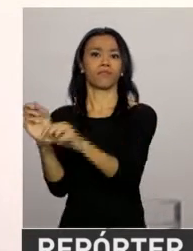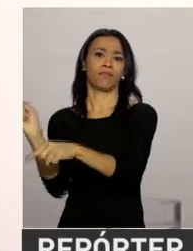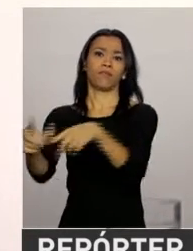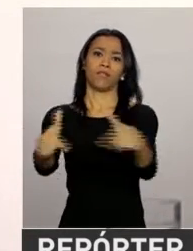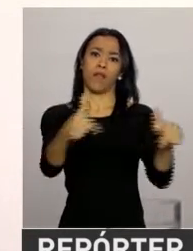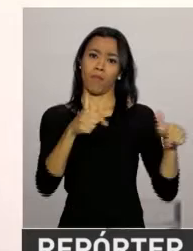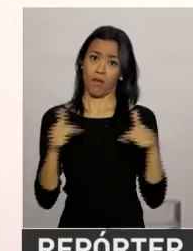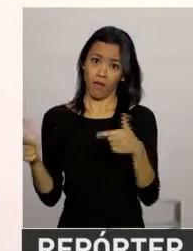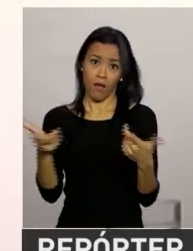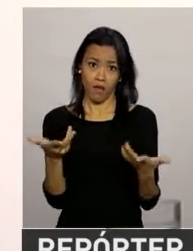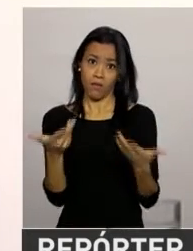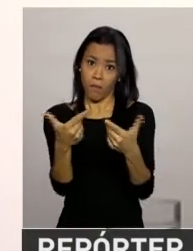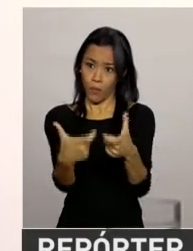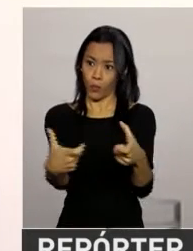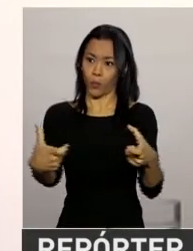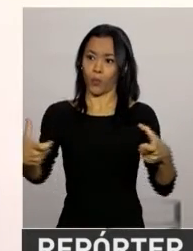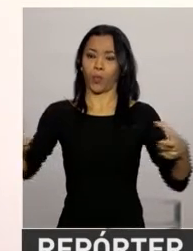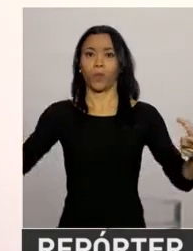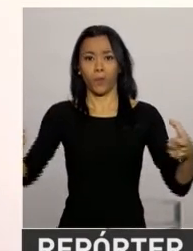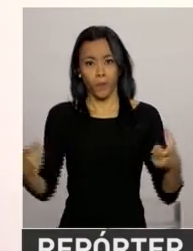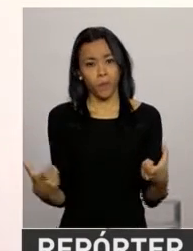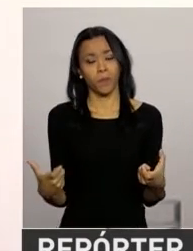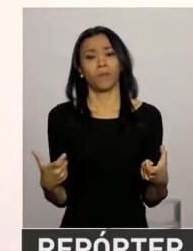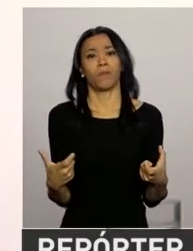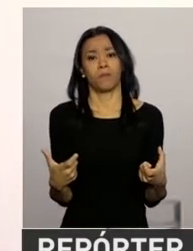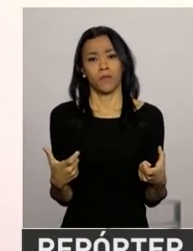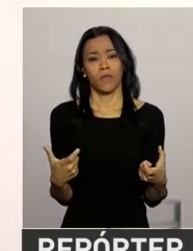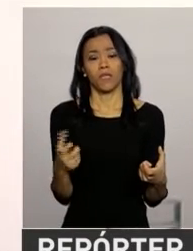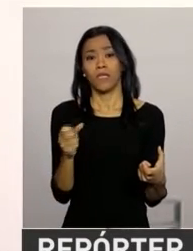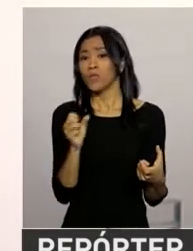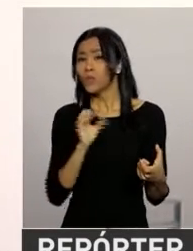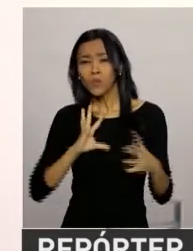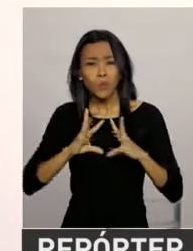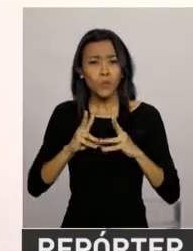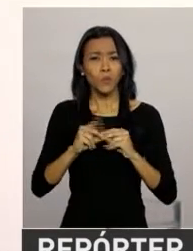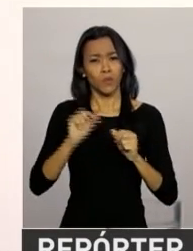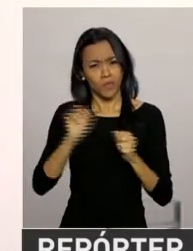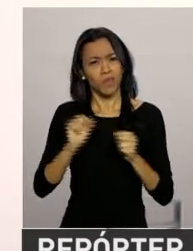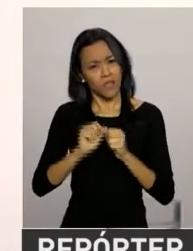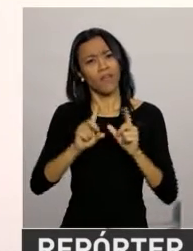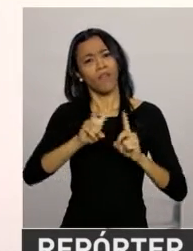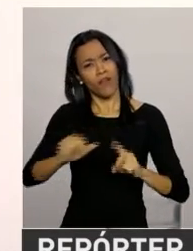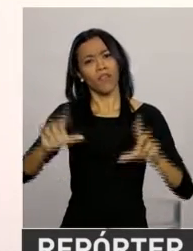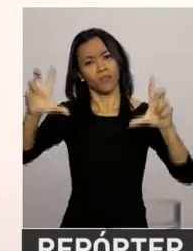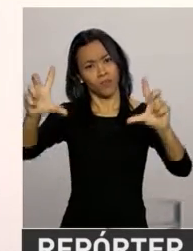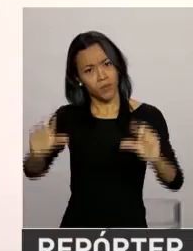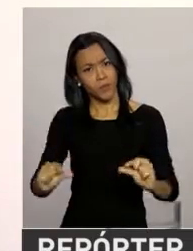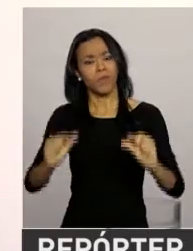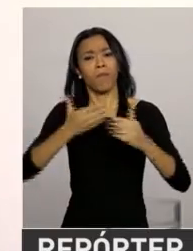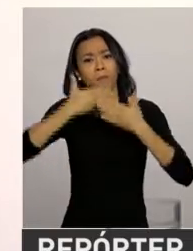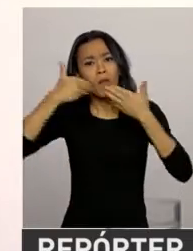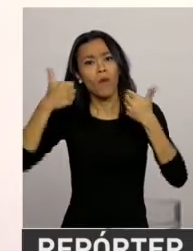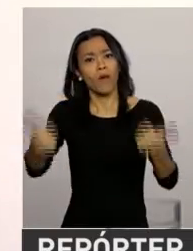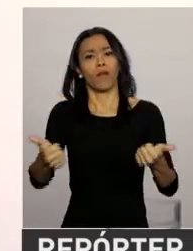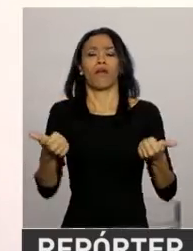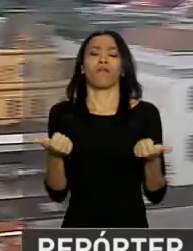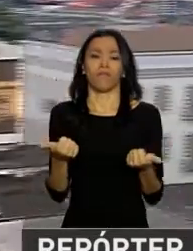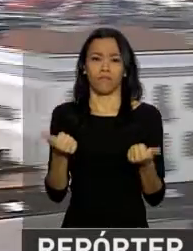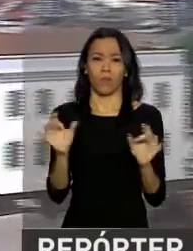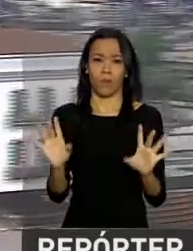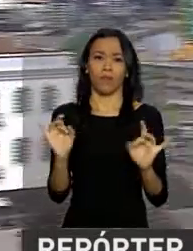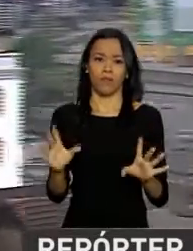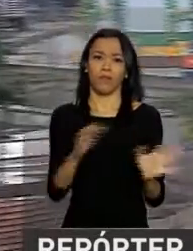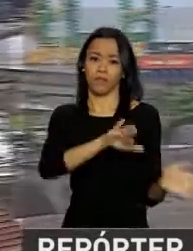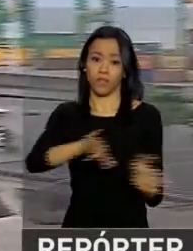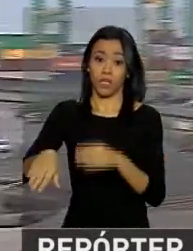evidente a conseqüência do que se fizer vai diminuir o custo brasil vai melhorar a qualidade do serviço público o